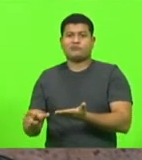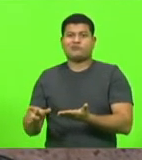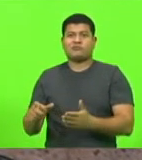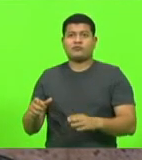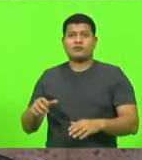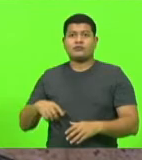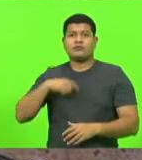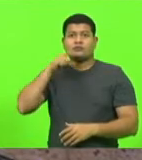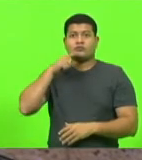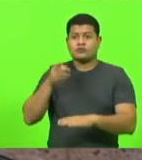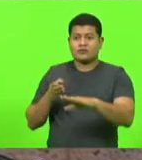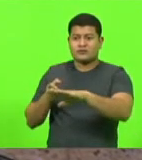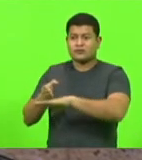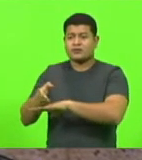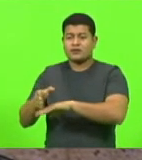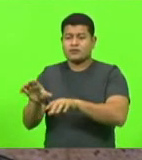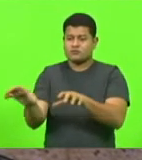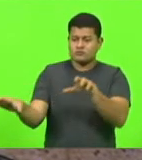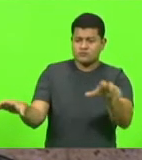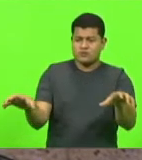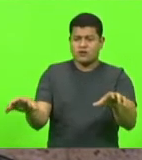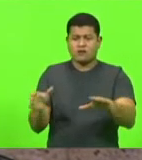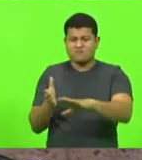corredor, porque era maca dos dois lados.